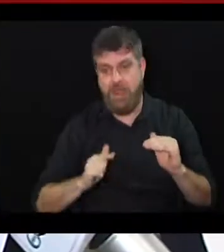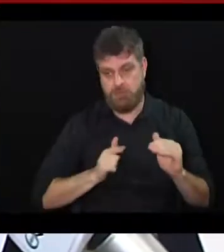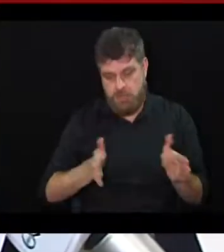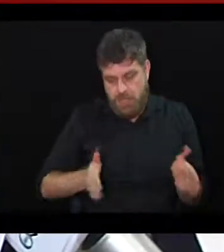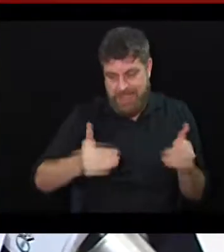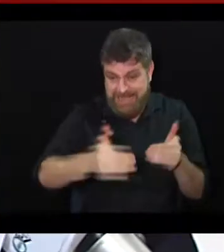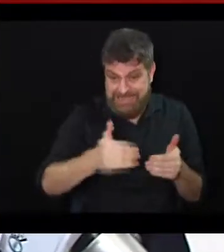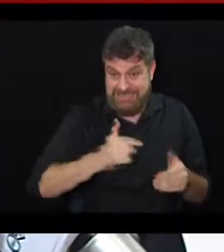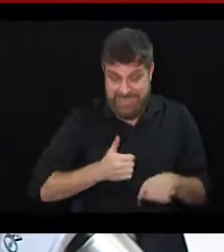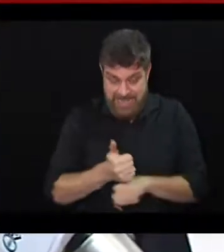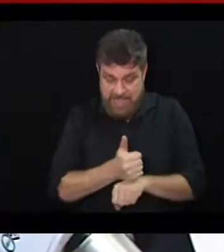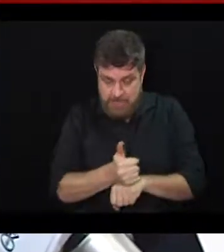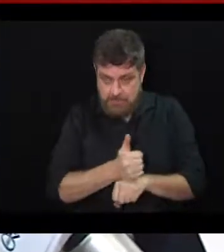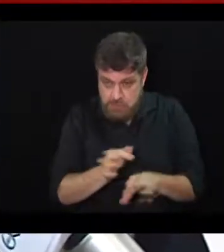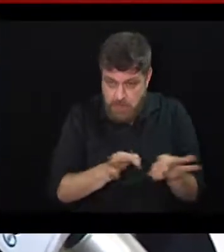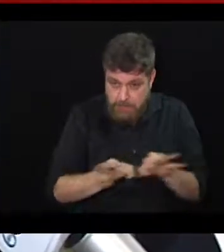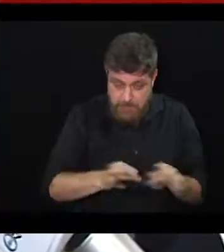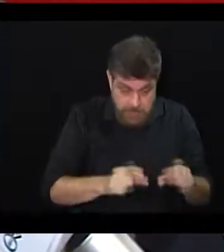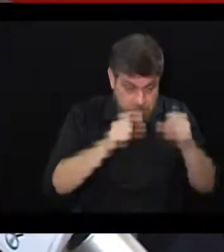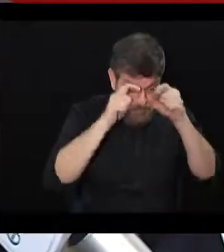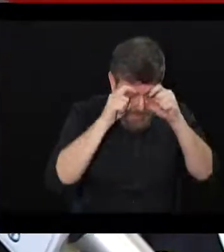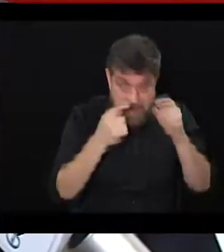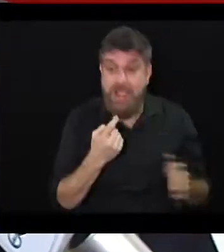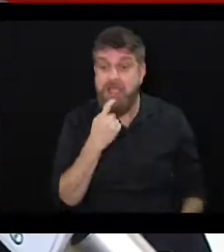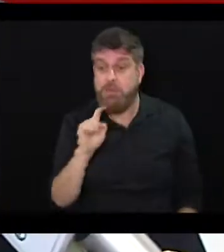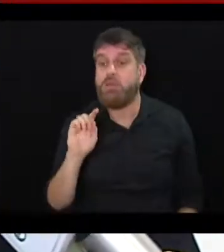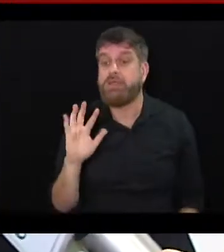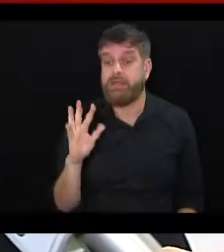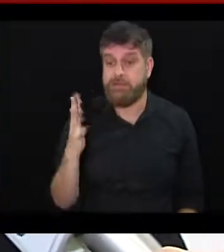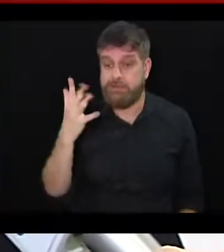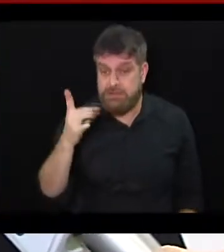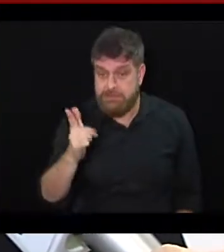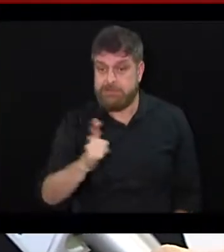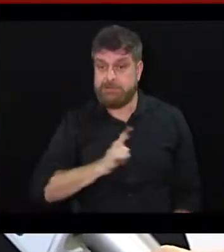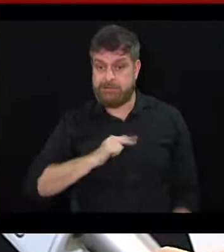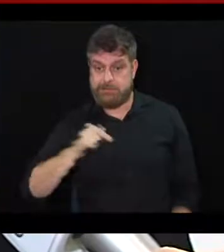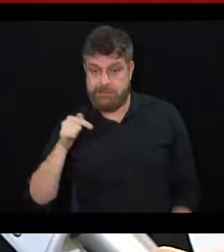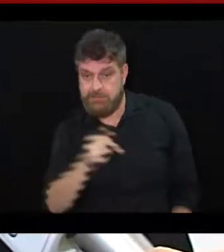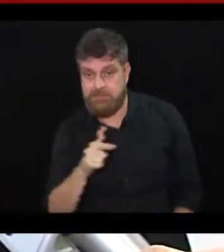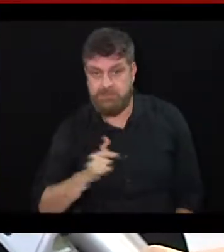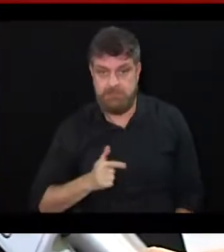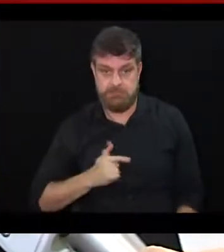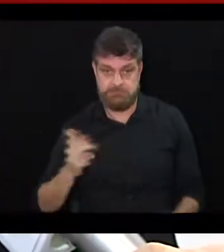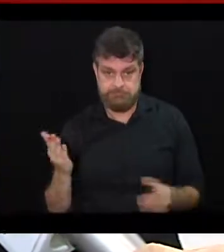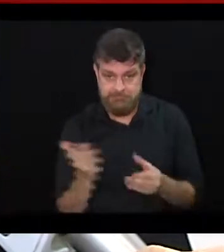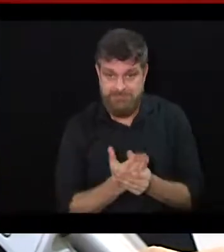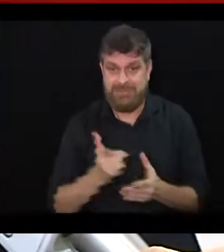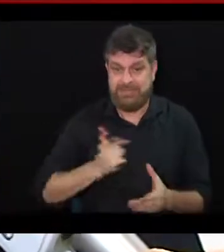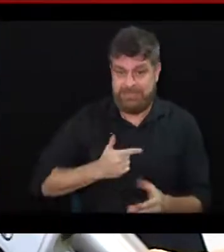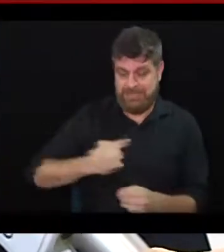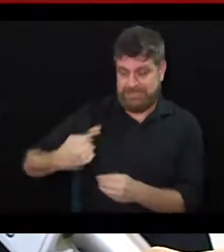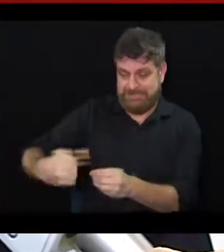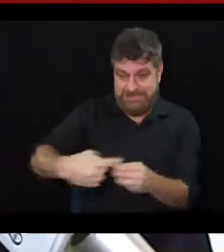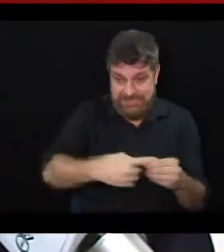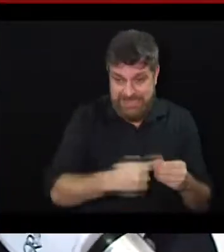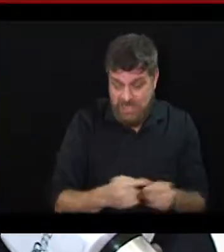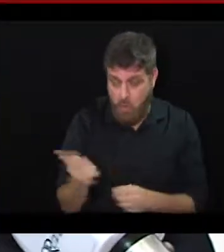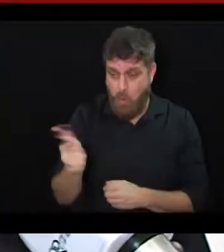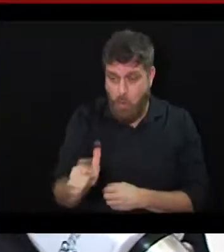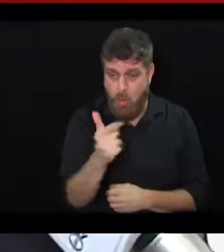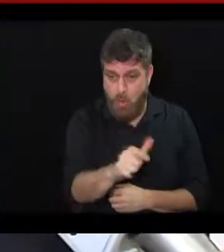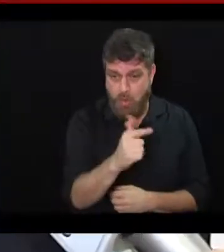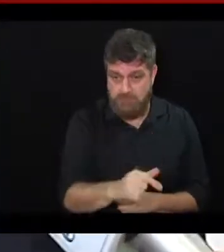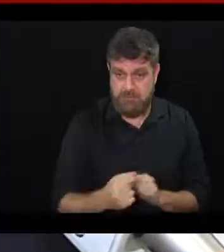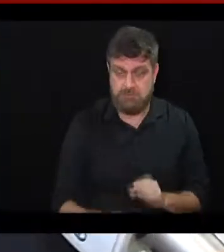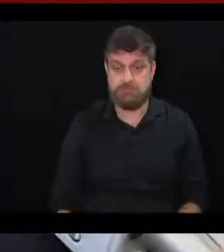que está acontecendo na cidade de Campinas é uma condição de jurisprudência, inclusive, para outras cidades. Campinas é um espelho, vai